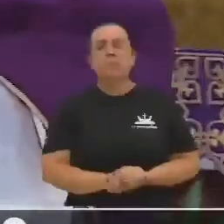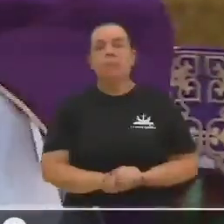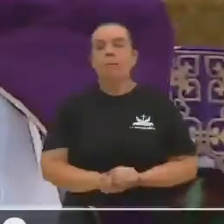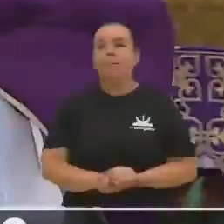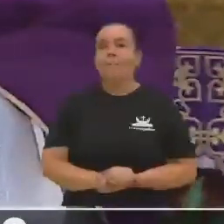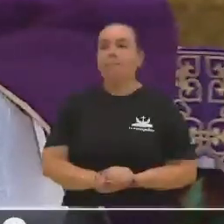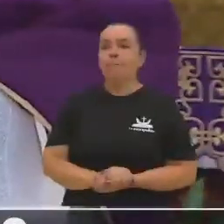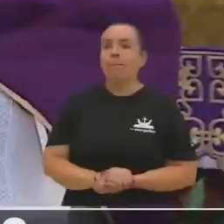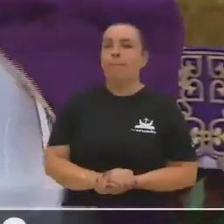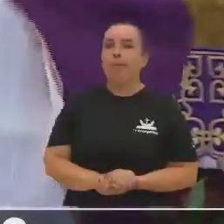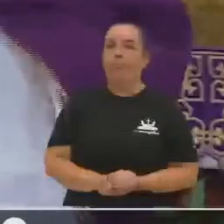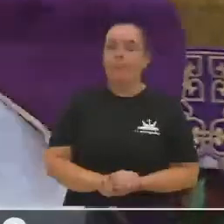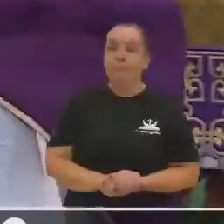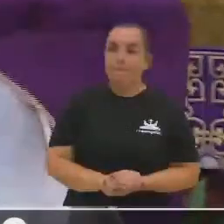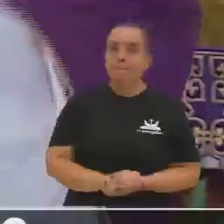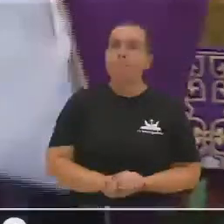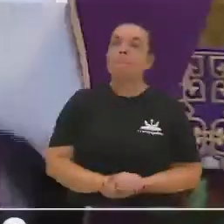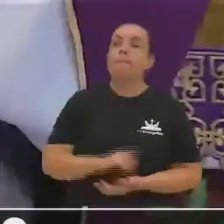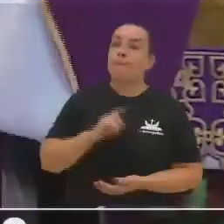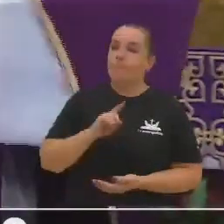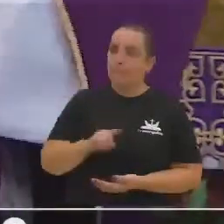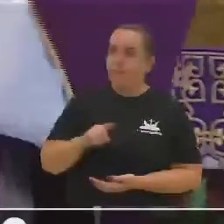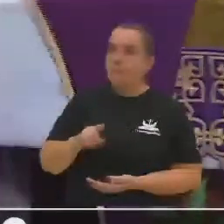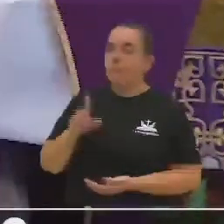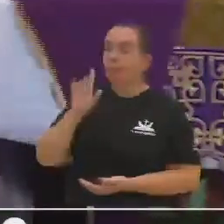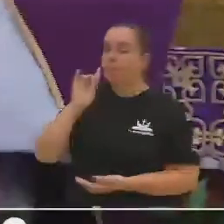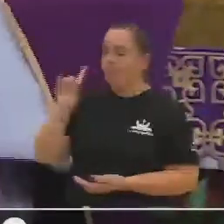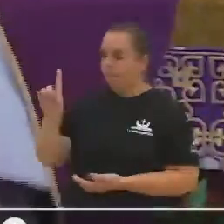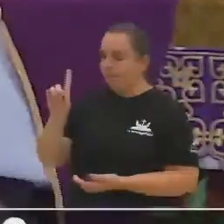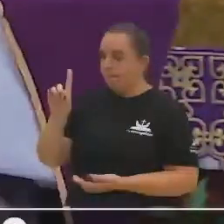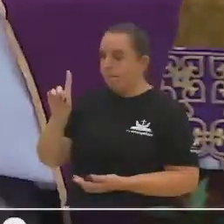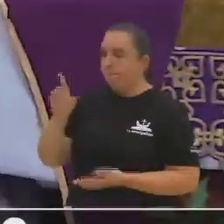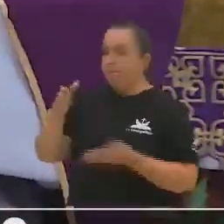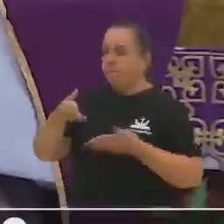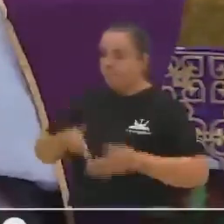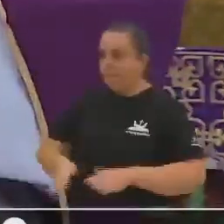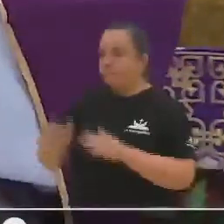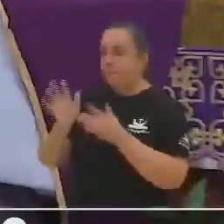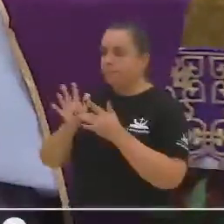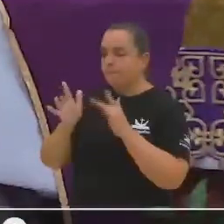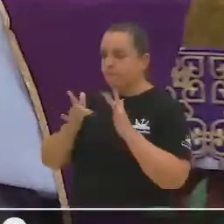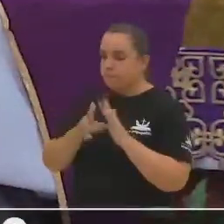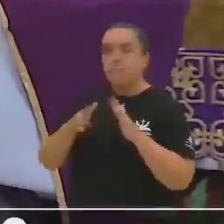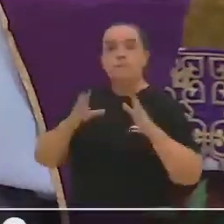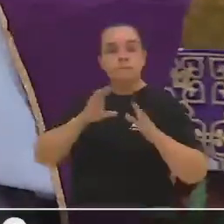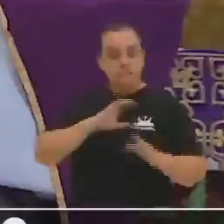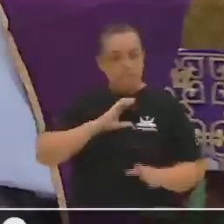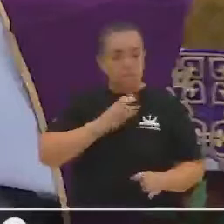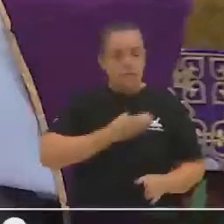Natal, eu vou dar para Jesus a conversão da minha vida.